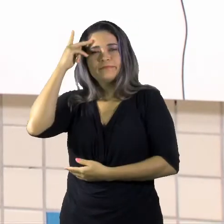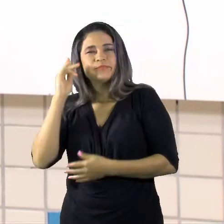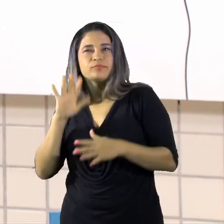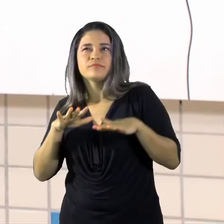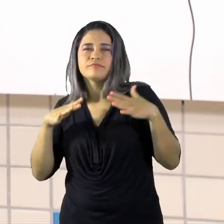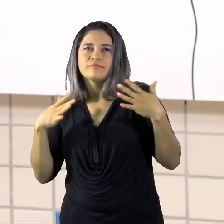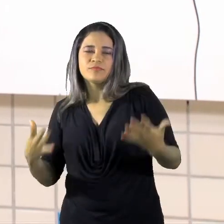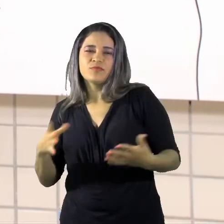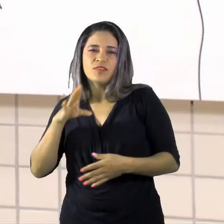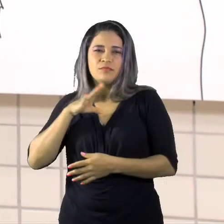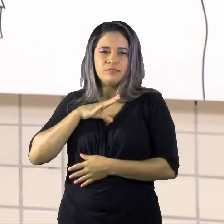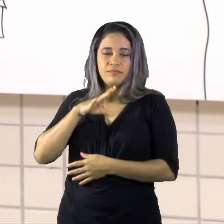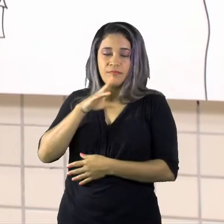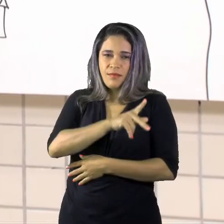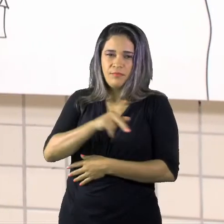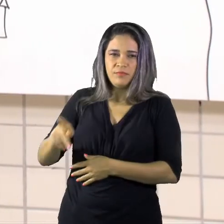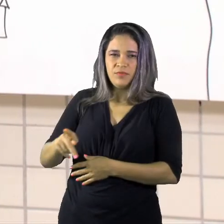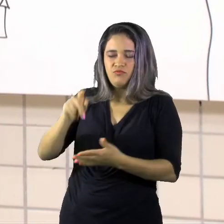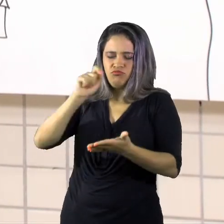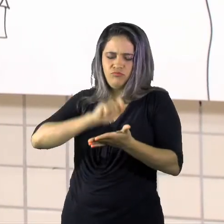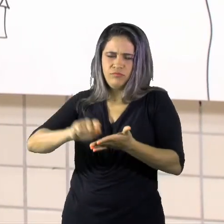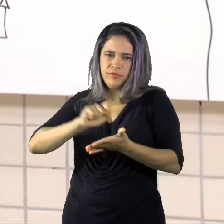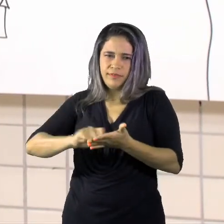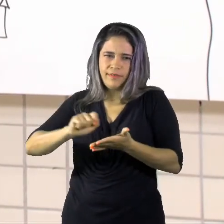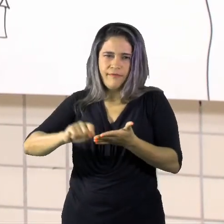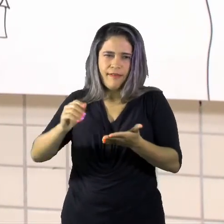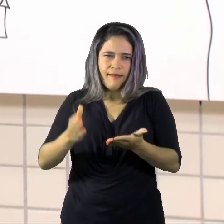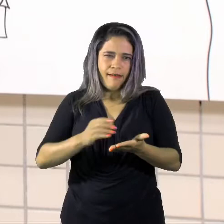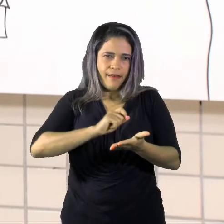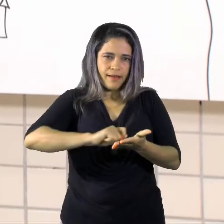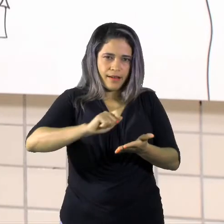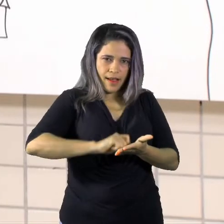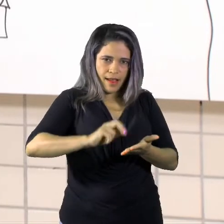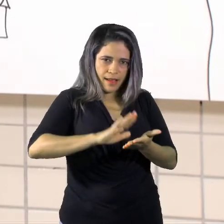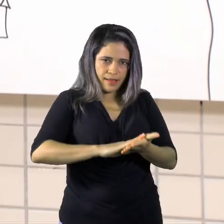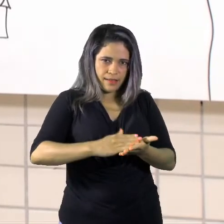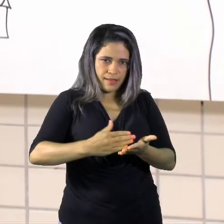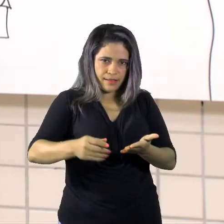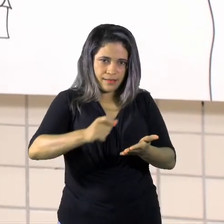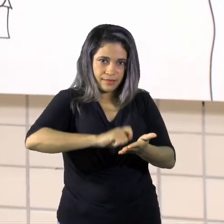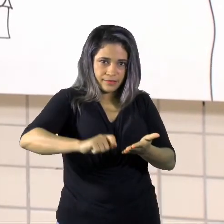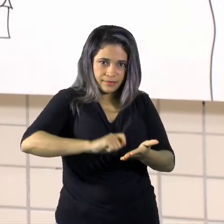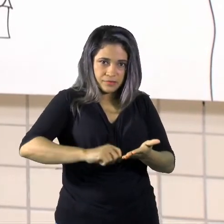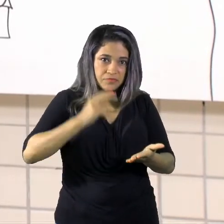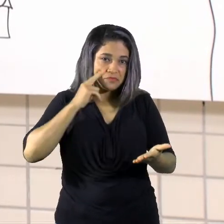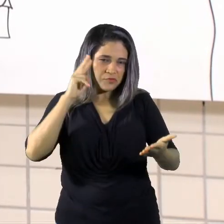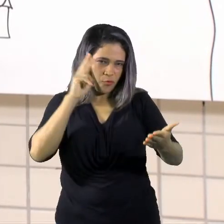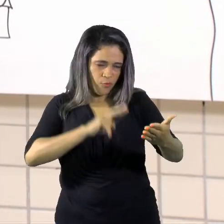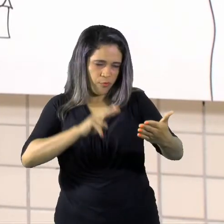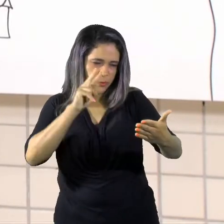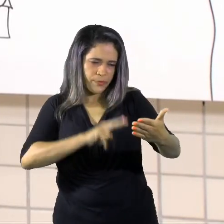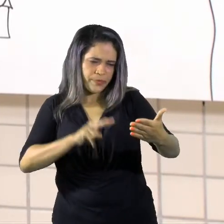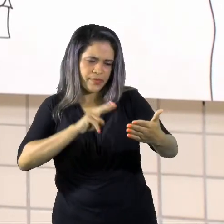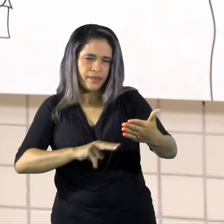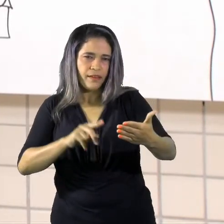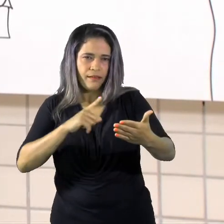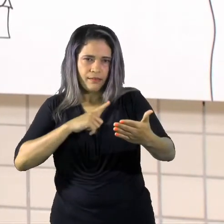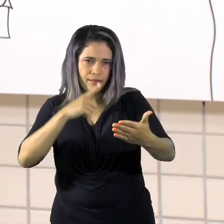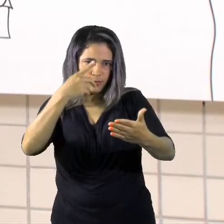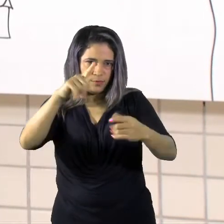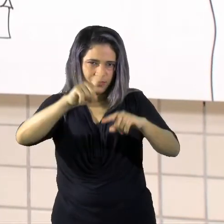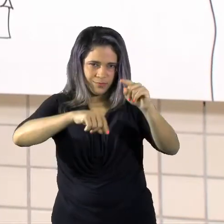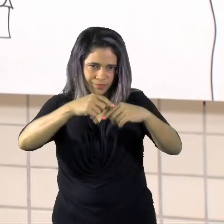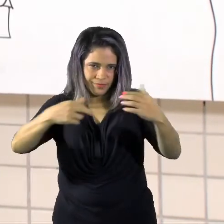a professora foi escrever essa carta, ela seguiu a estrutura da carta. Se vocês observarem aí no material, tem